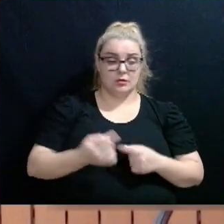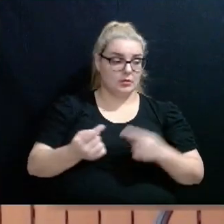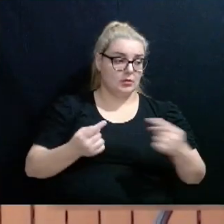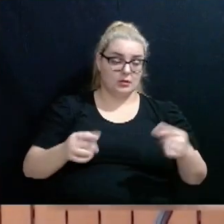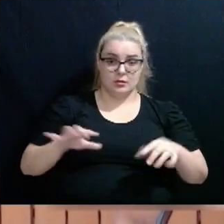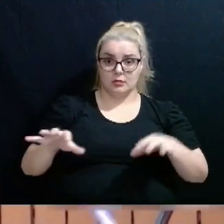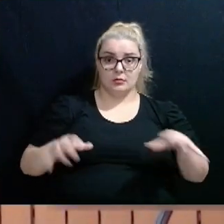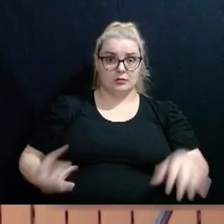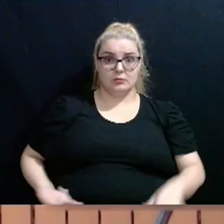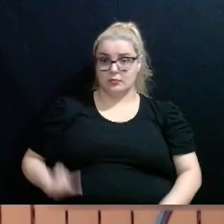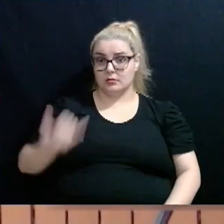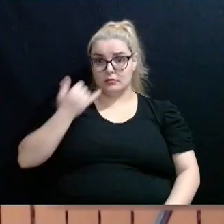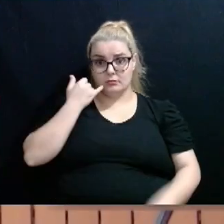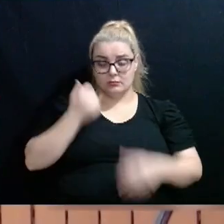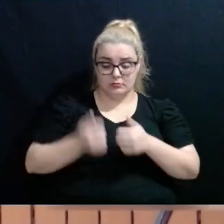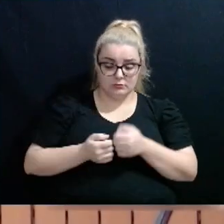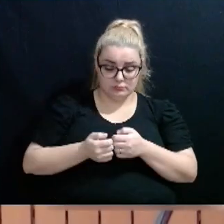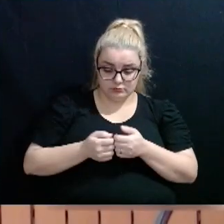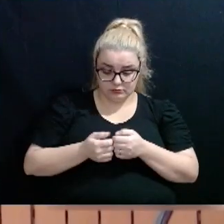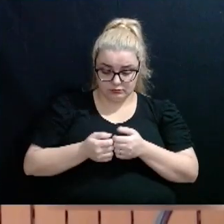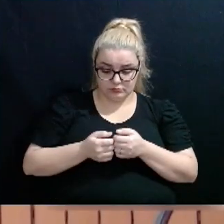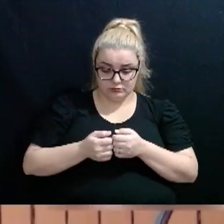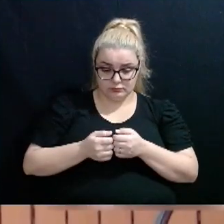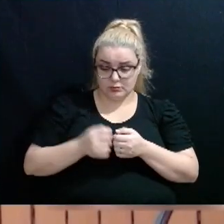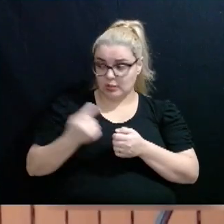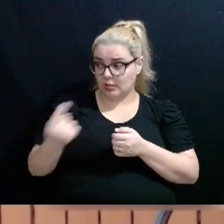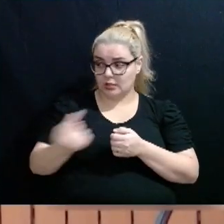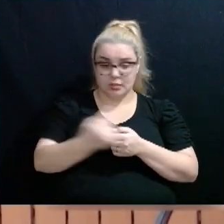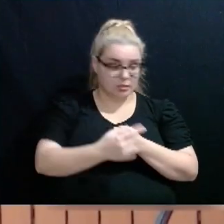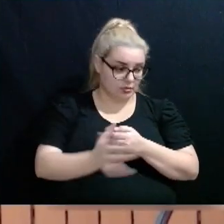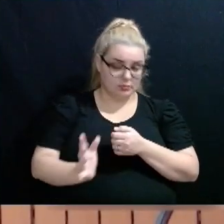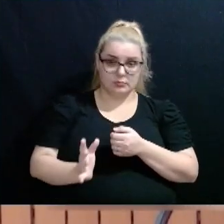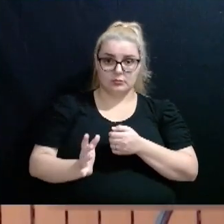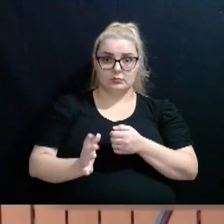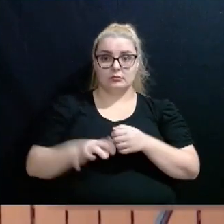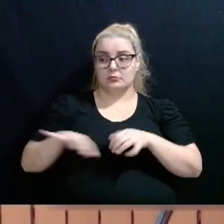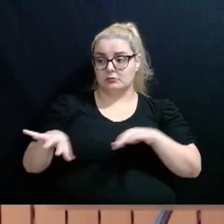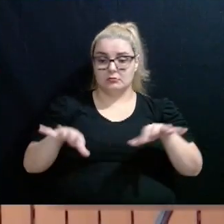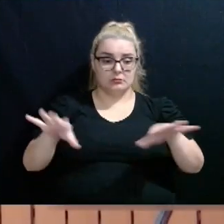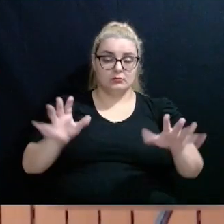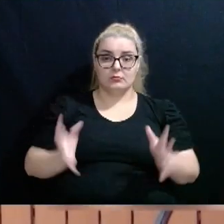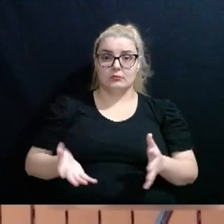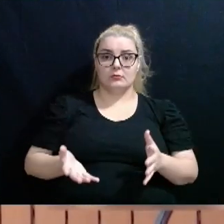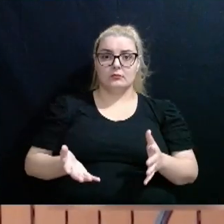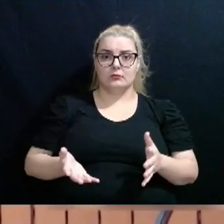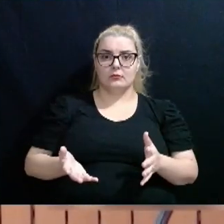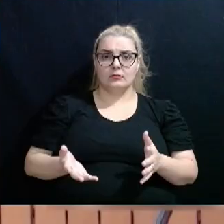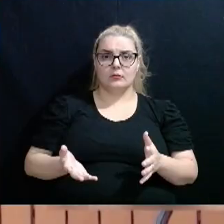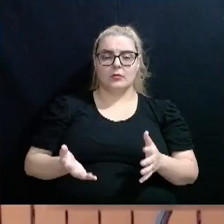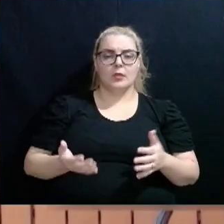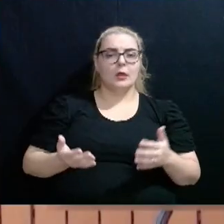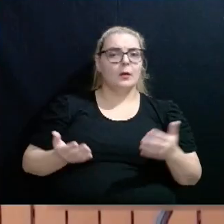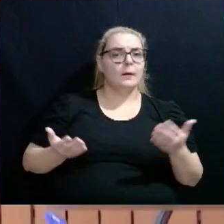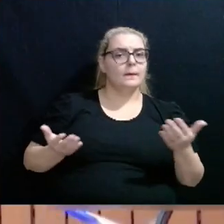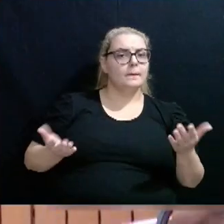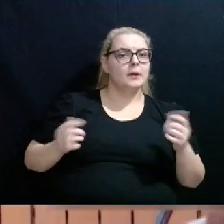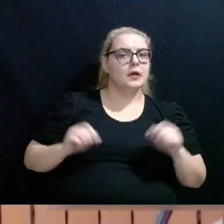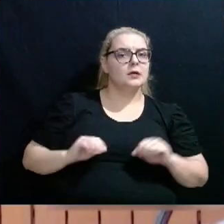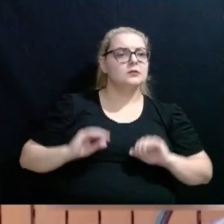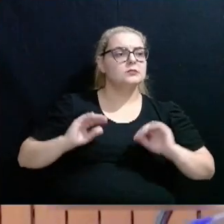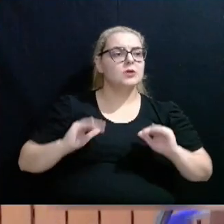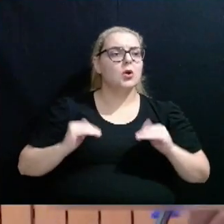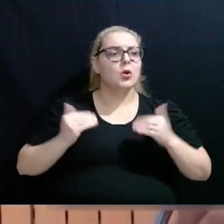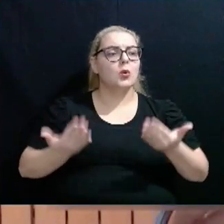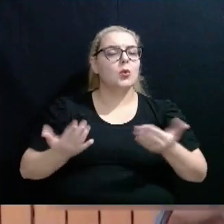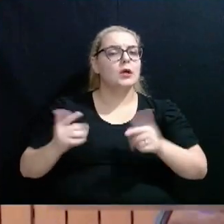muito ensimesmado, né, muito ali cada um no seu cantinho. Quais espaços que a gente está ofertando, né,